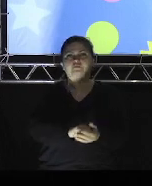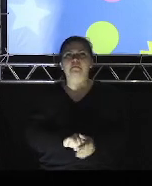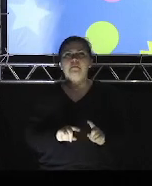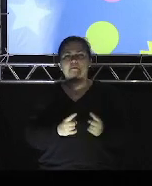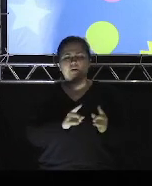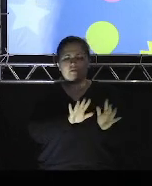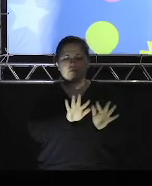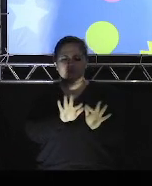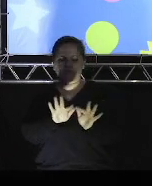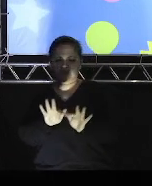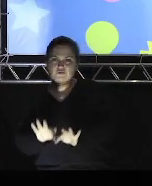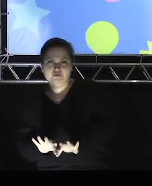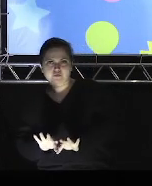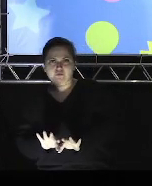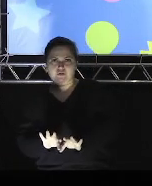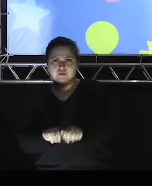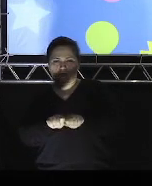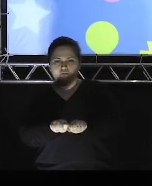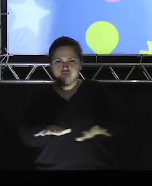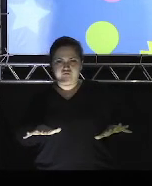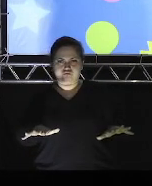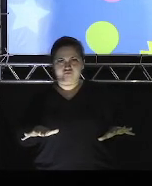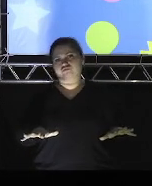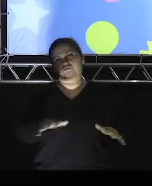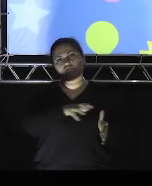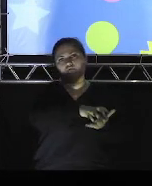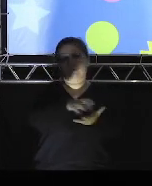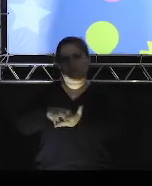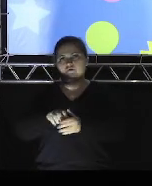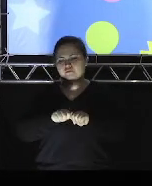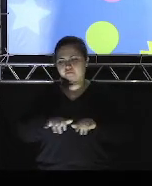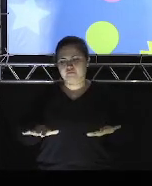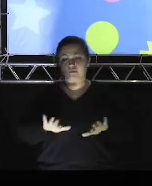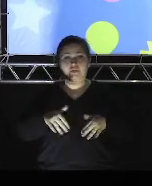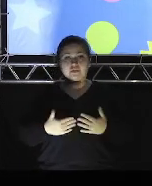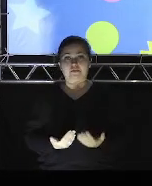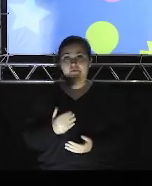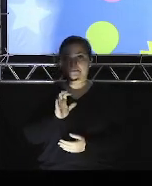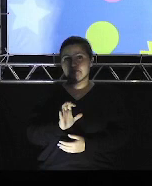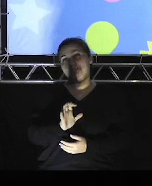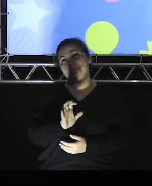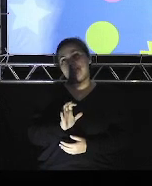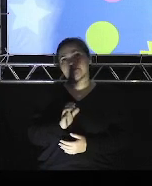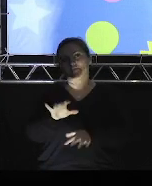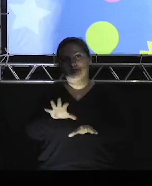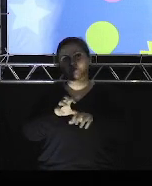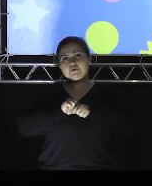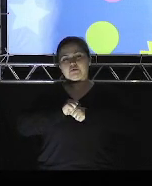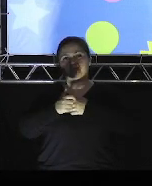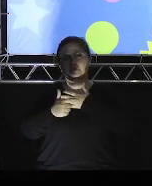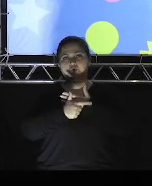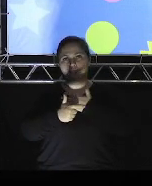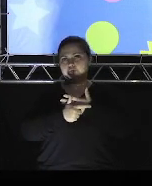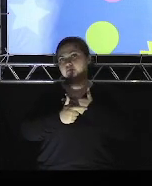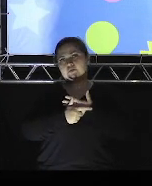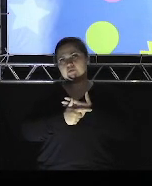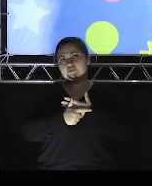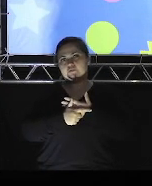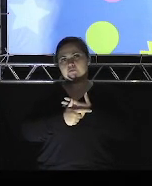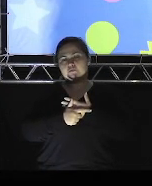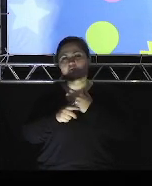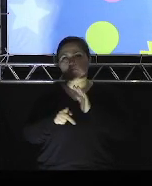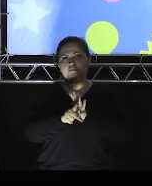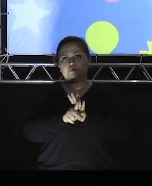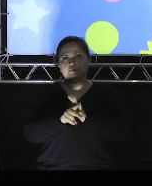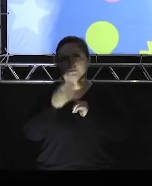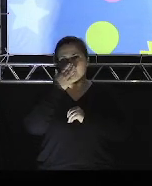no final do ano, vamos descentralizar a área. Com isso, eu assumi um papel de chapter lead da